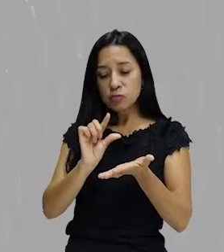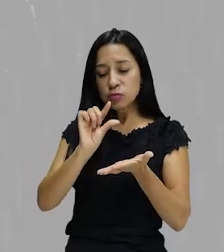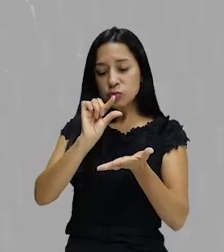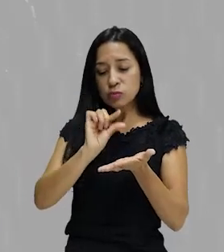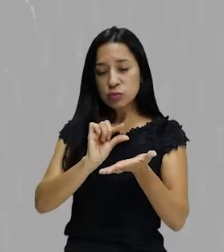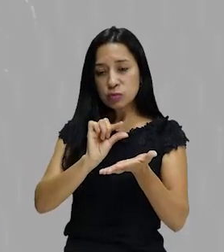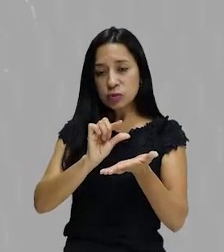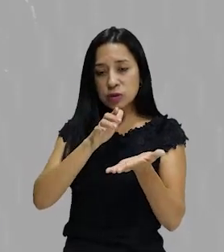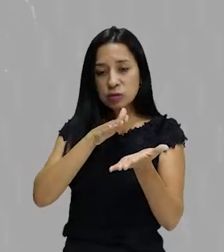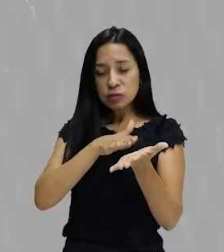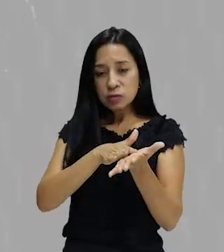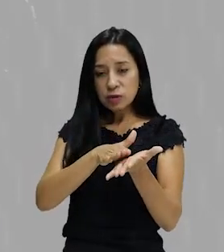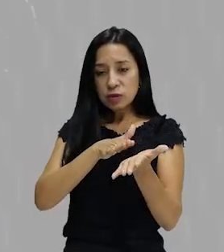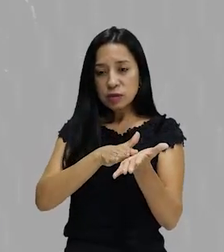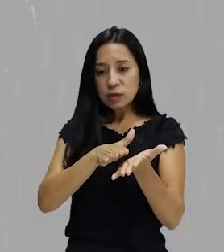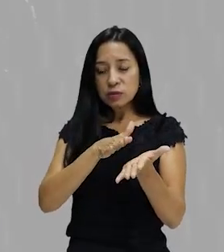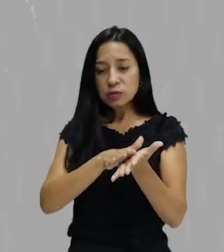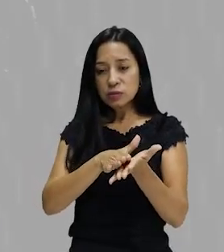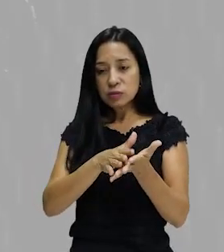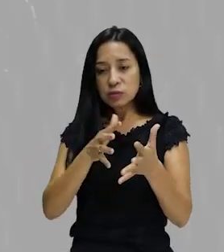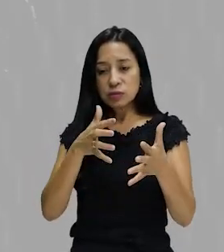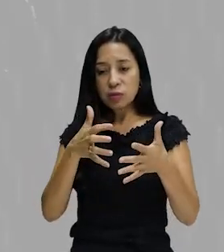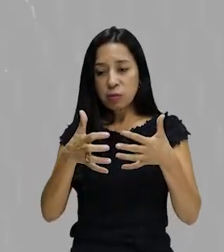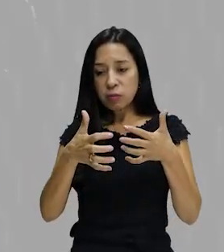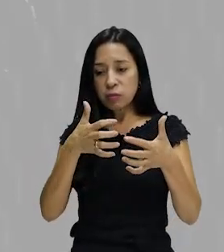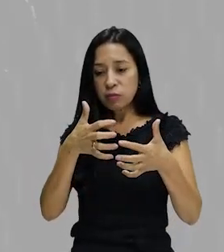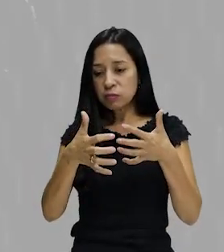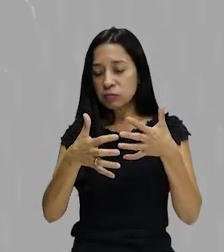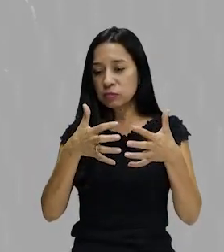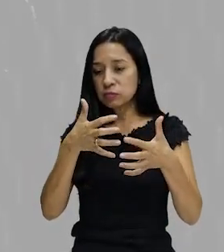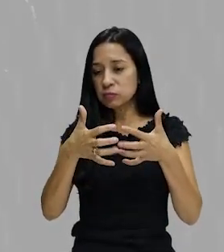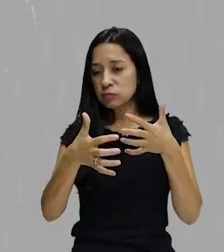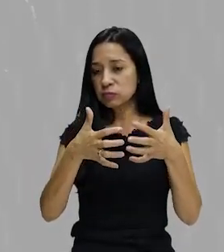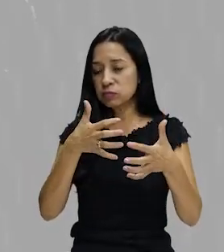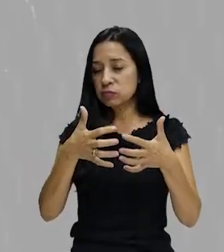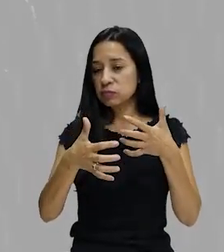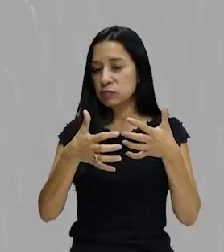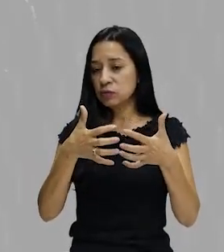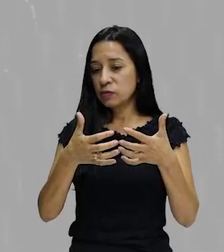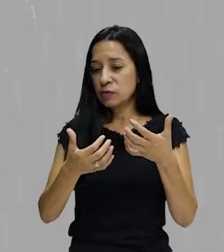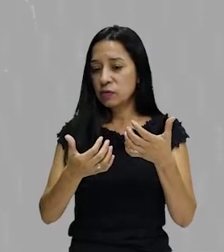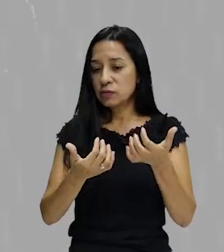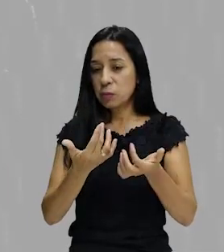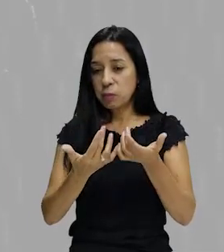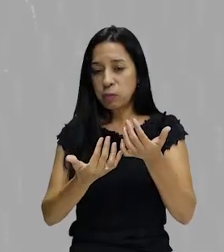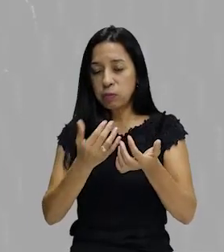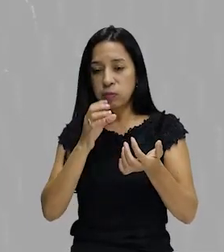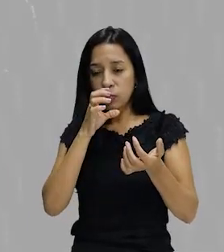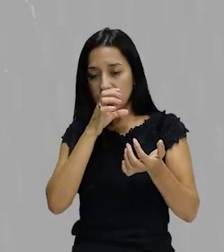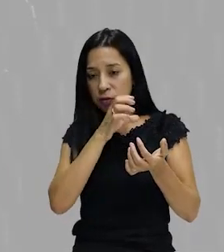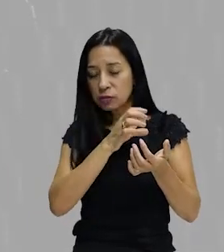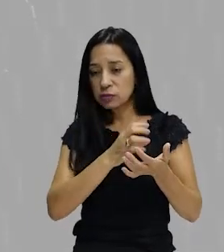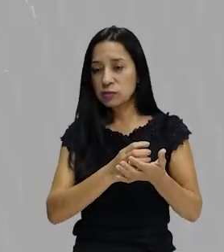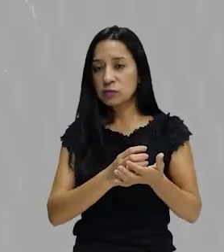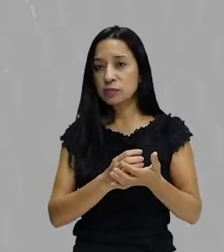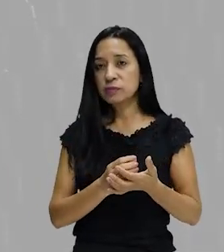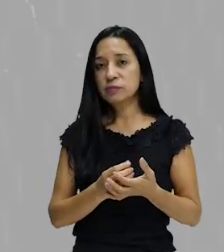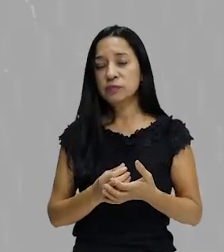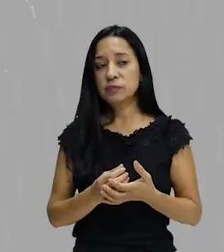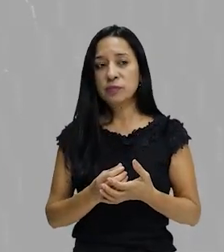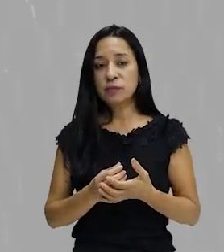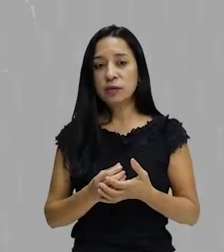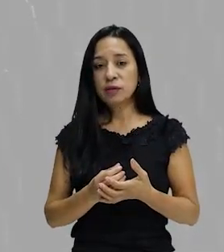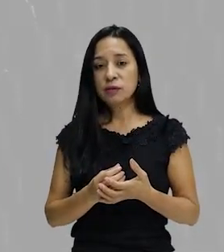corpos, eles, quando eles passam um pelos outros, eles não venham a se aquecer de uma forma que